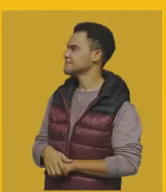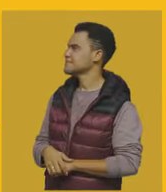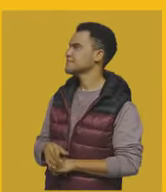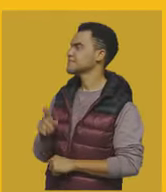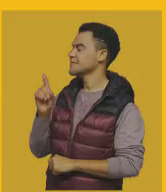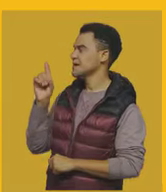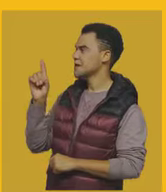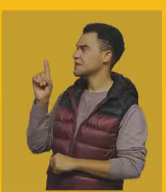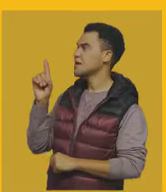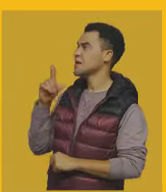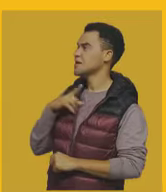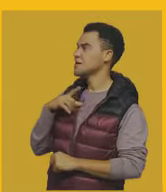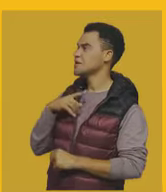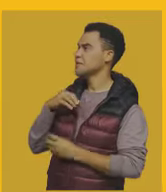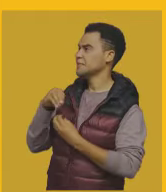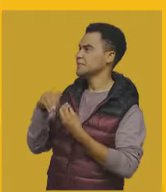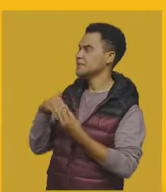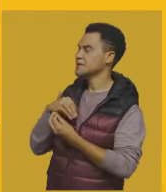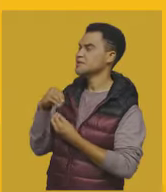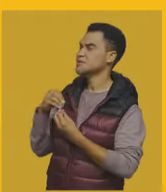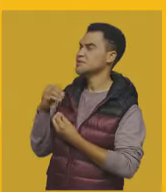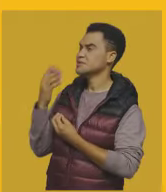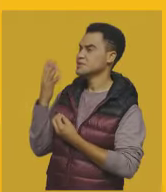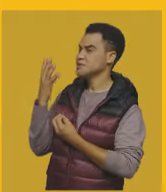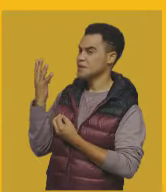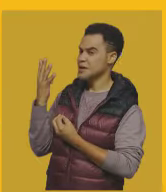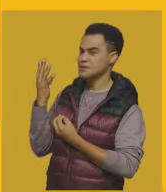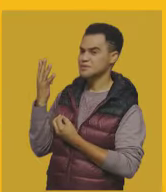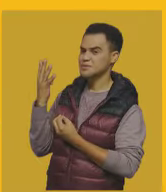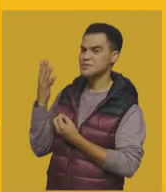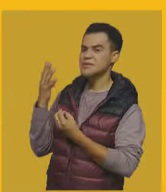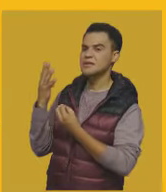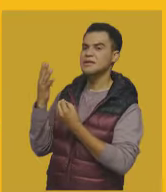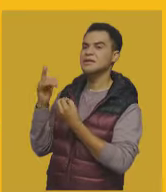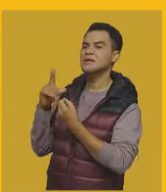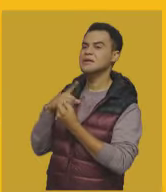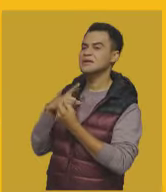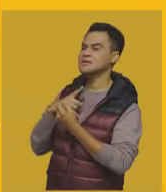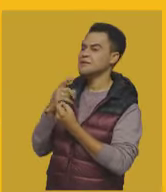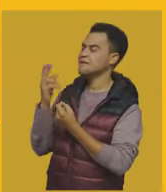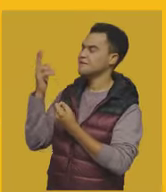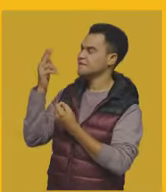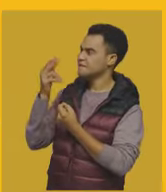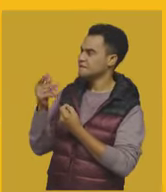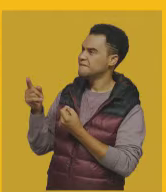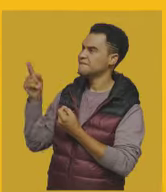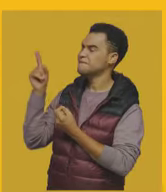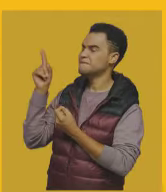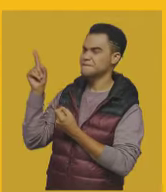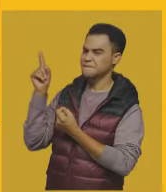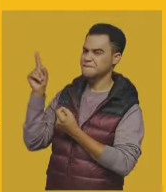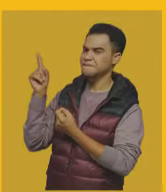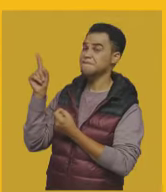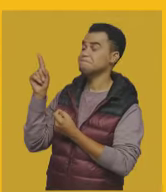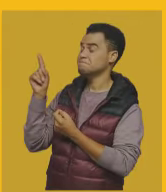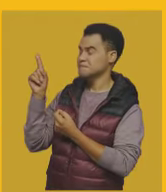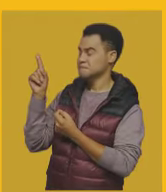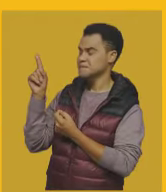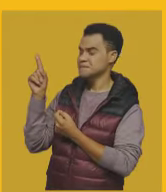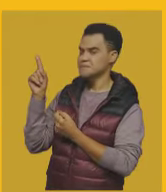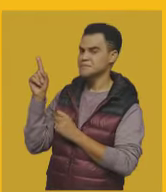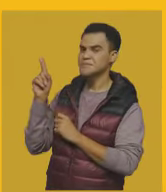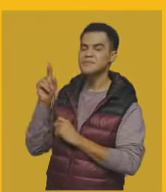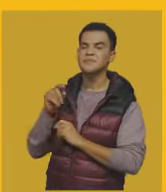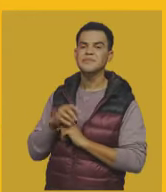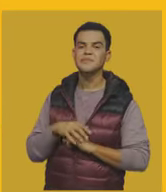onde 4 resistores idênticos estão associados conforme a ilustração a seguir. O amperímetro e o gerador são ideais.